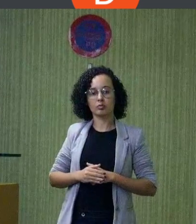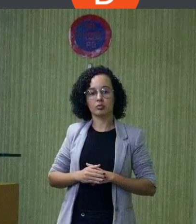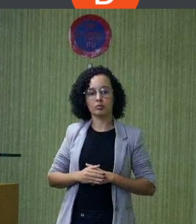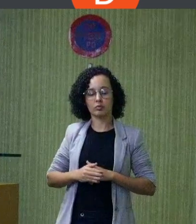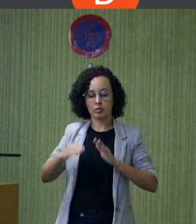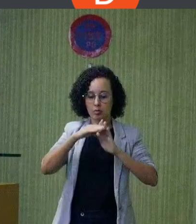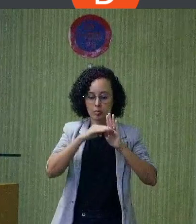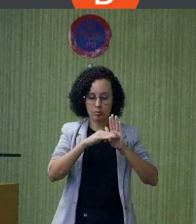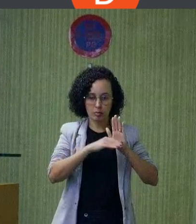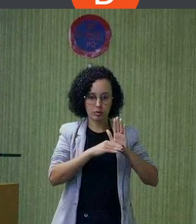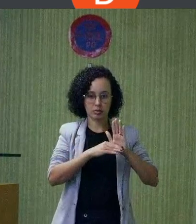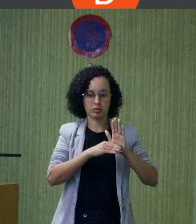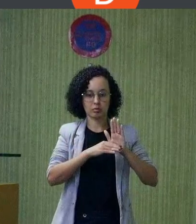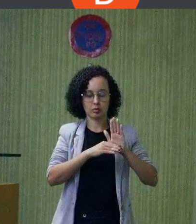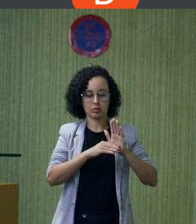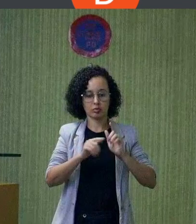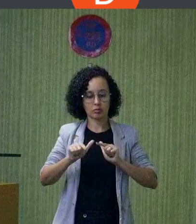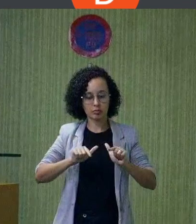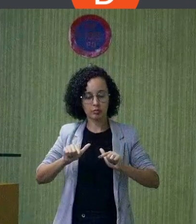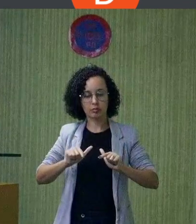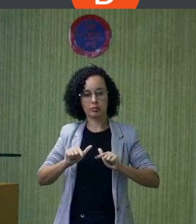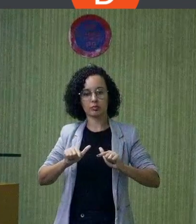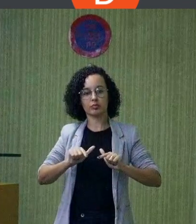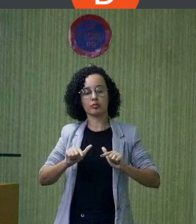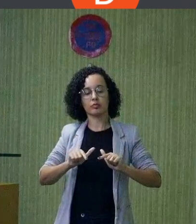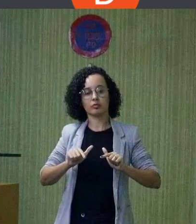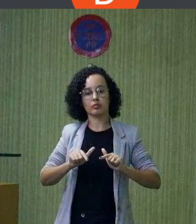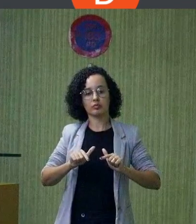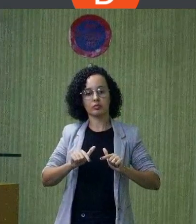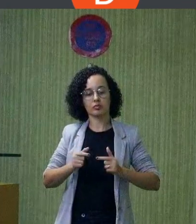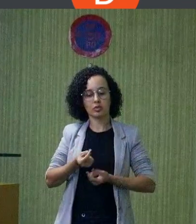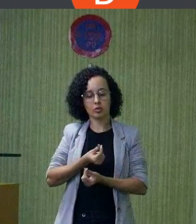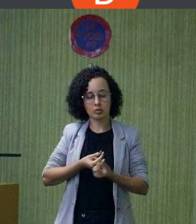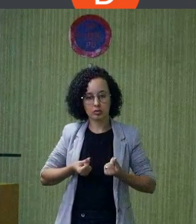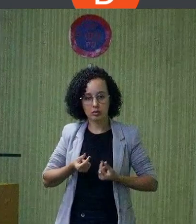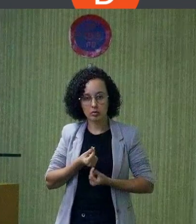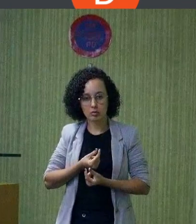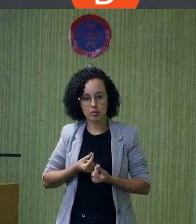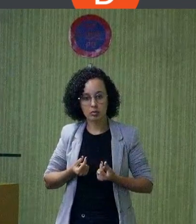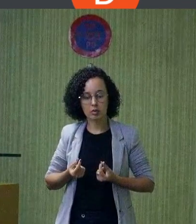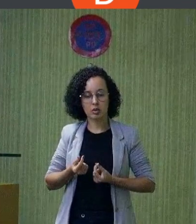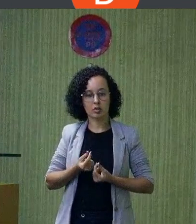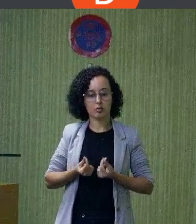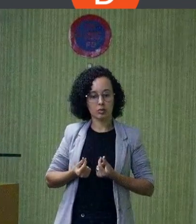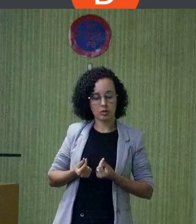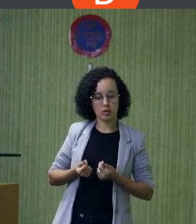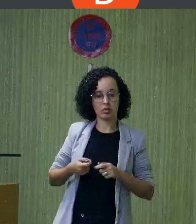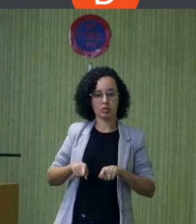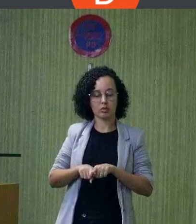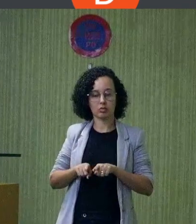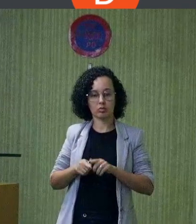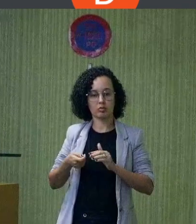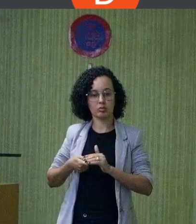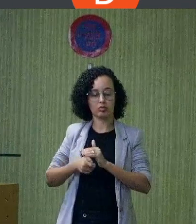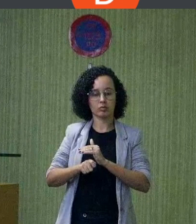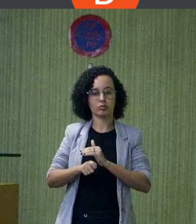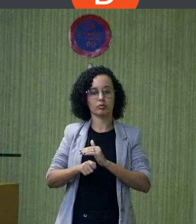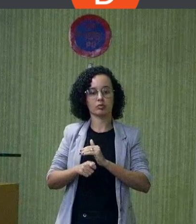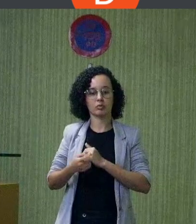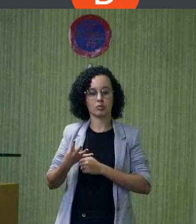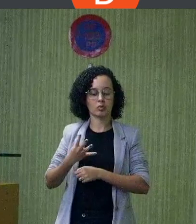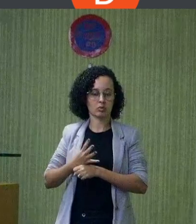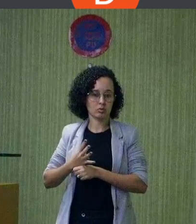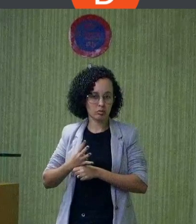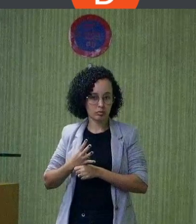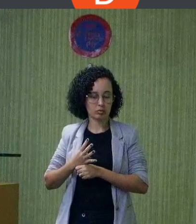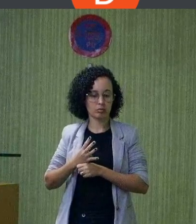planejamento de execução eh orçamentária eh e financeira para os 4 anos eh de gestão